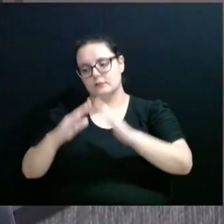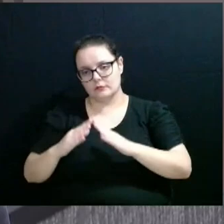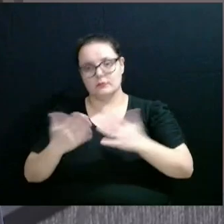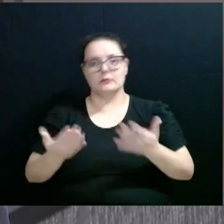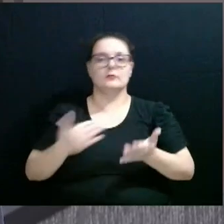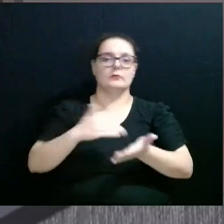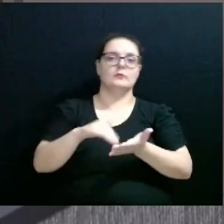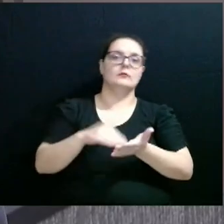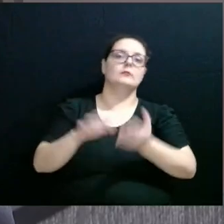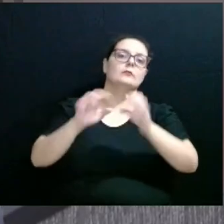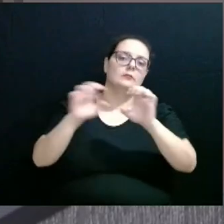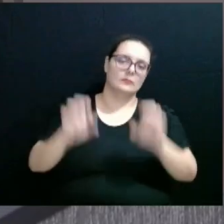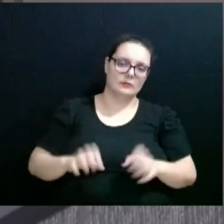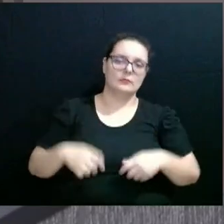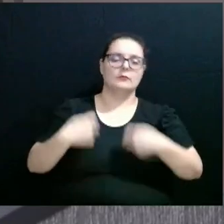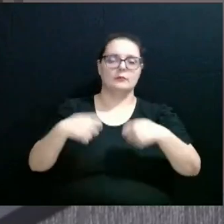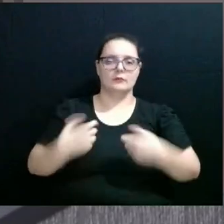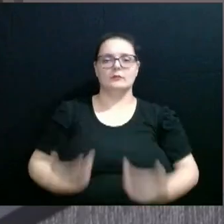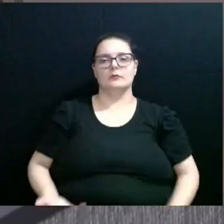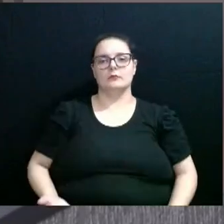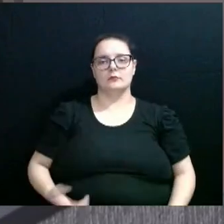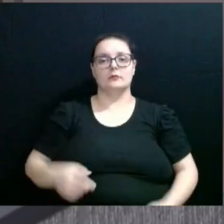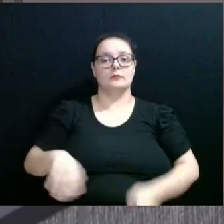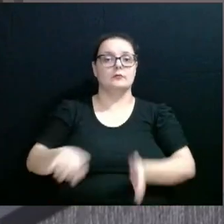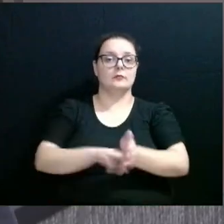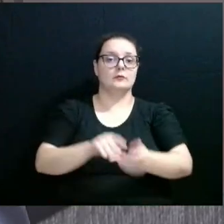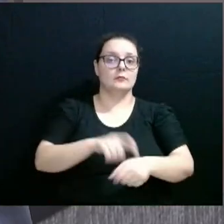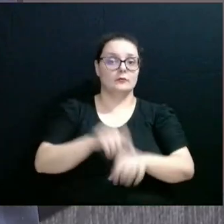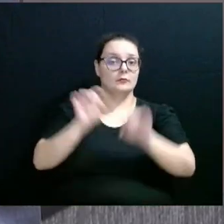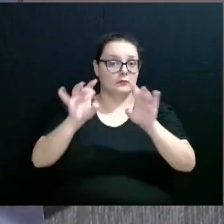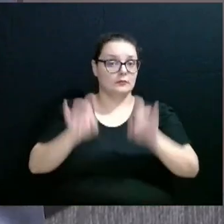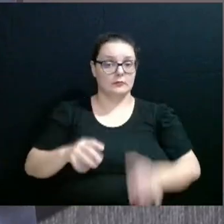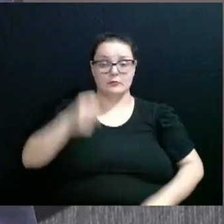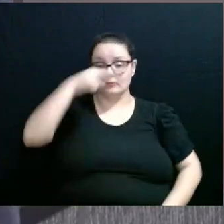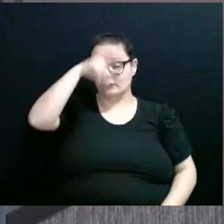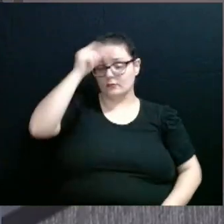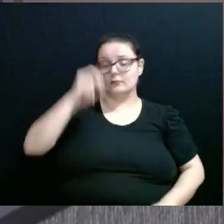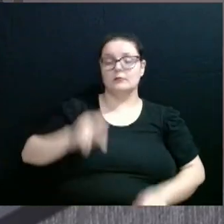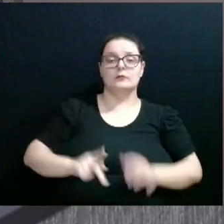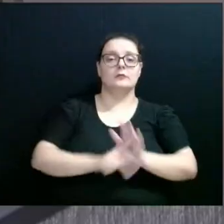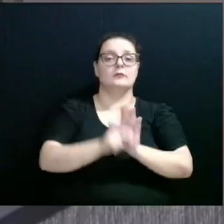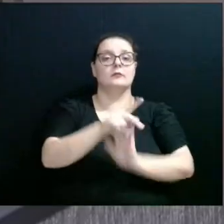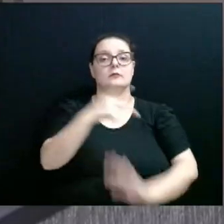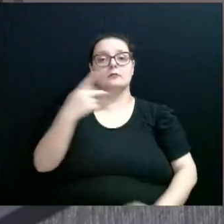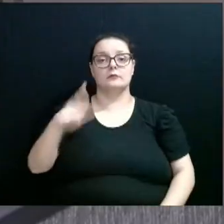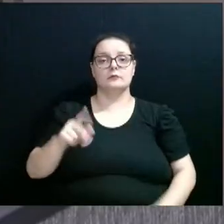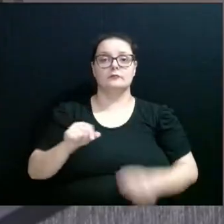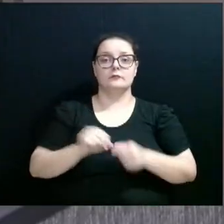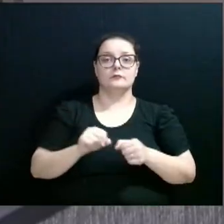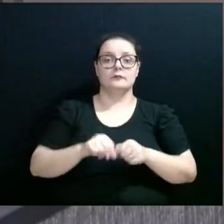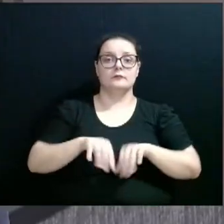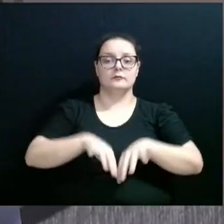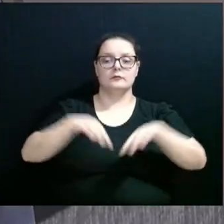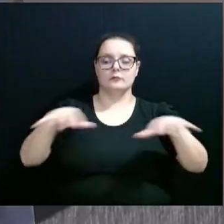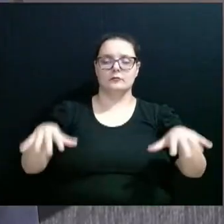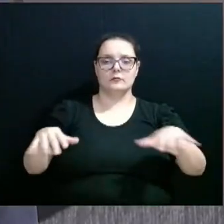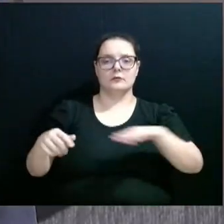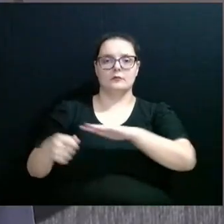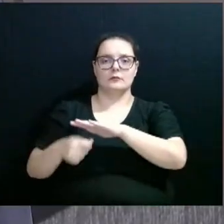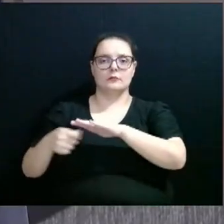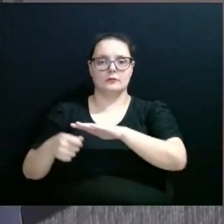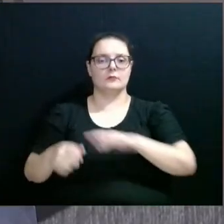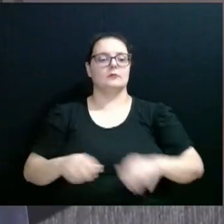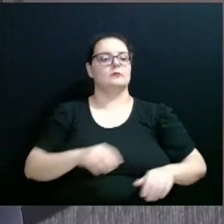reestruturação, porque veio num momento muito específico, onde o prefeito, através de um projeto dele, fez a separação da autarquia com a Secretaria de